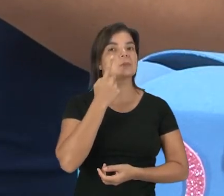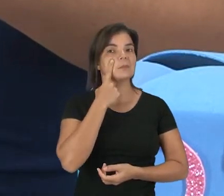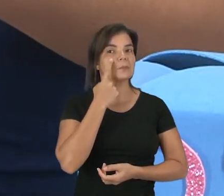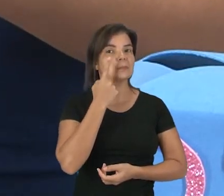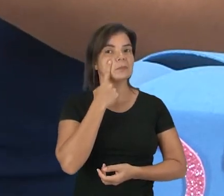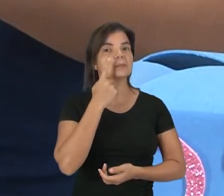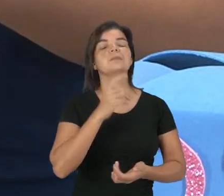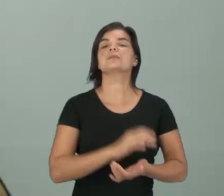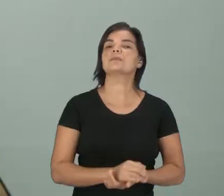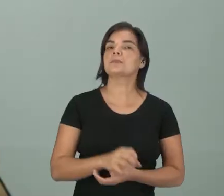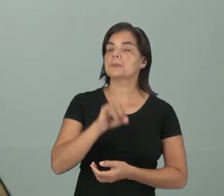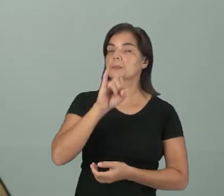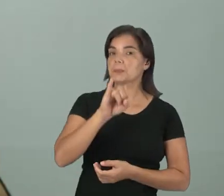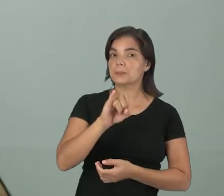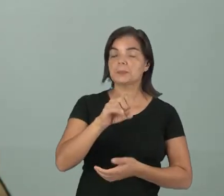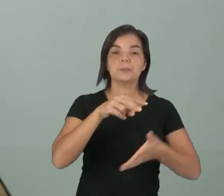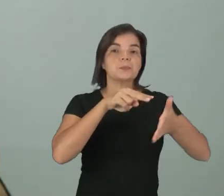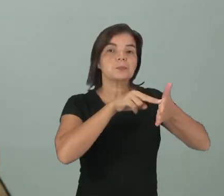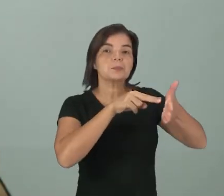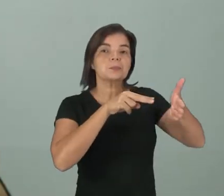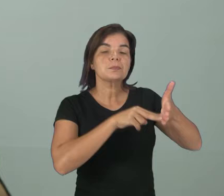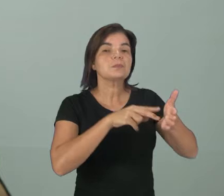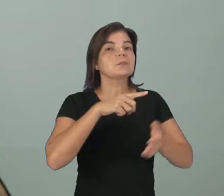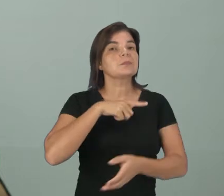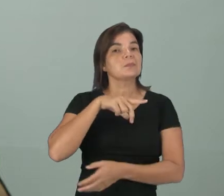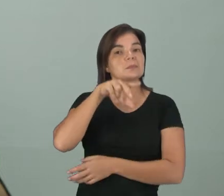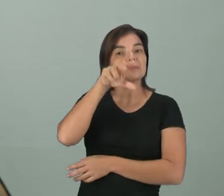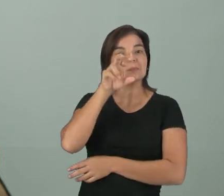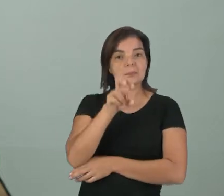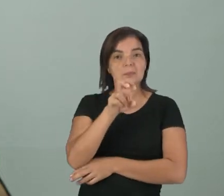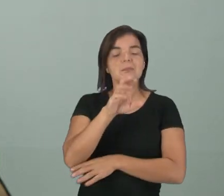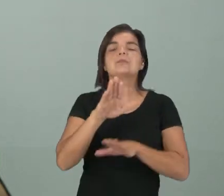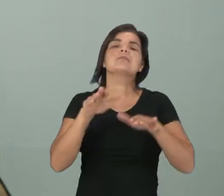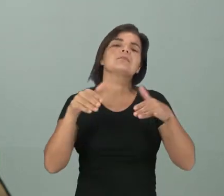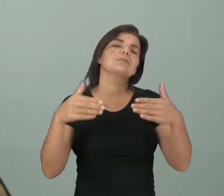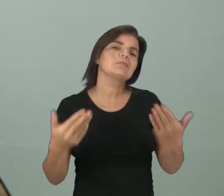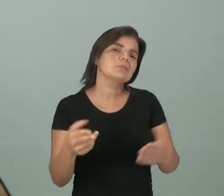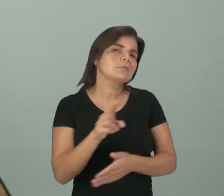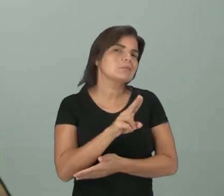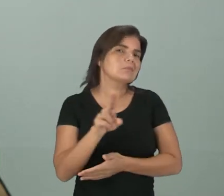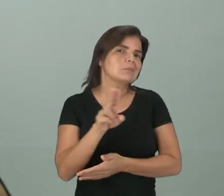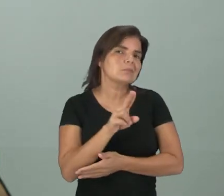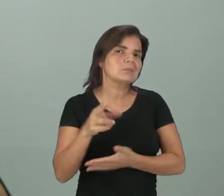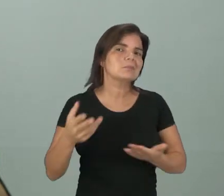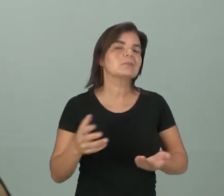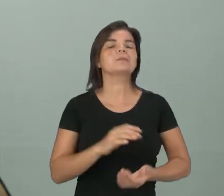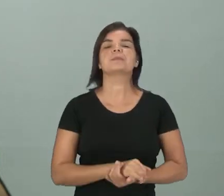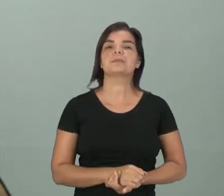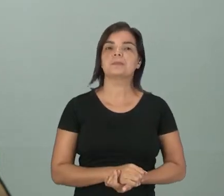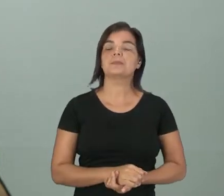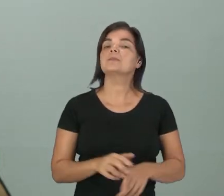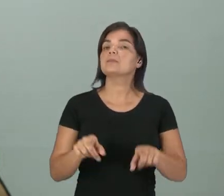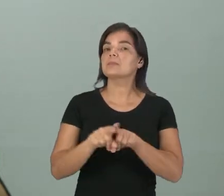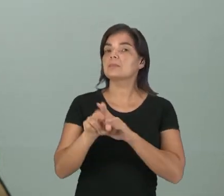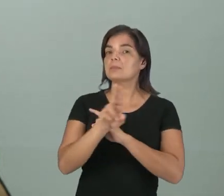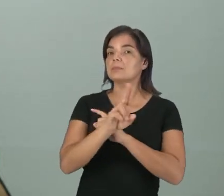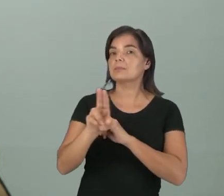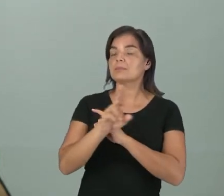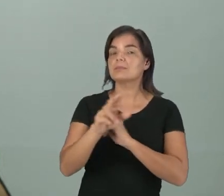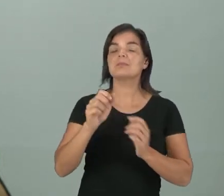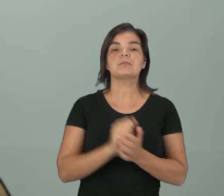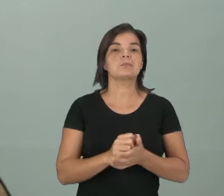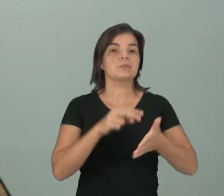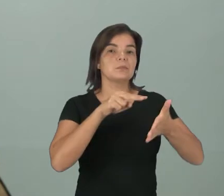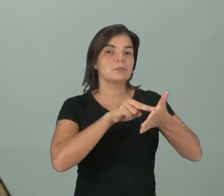Olha só, se esse prisma tem 5 lados em sua base, qual seria mesmo o nome dado a ele? Ele será chamado de